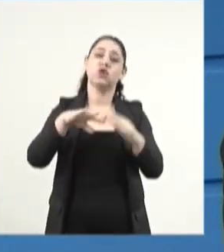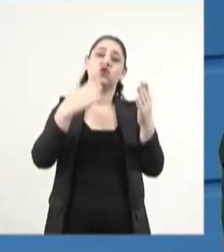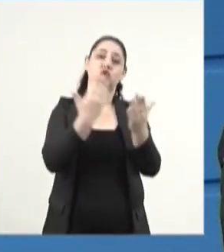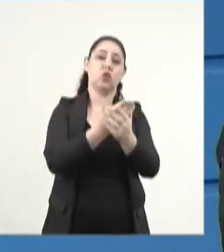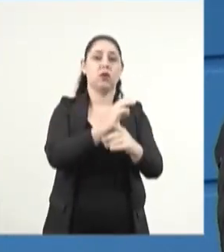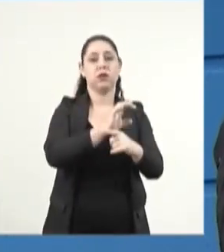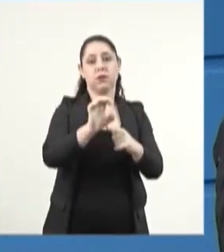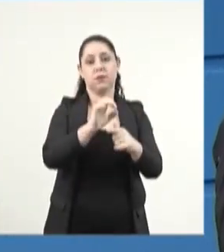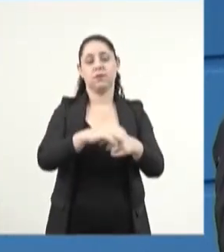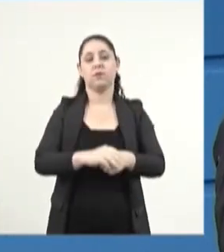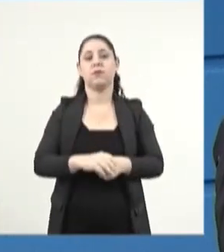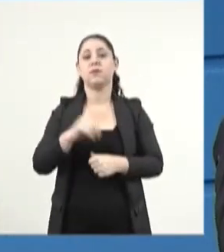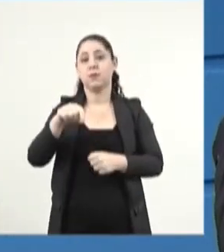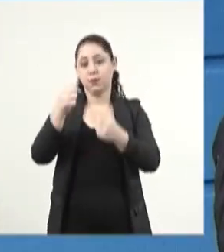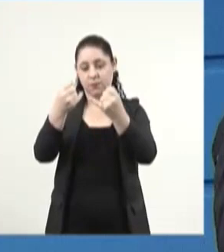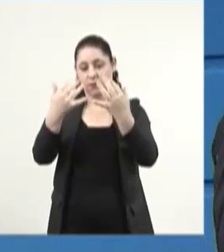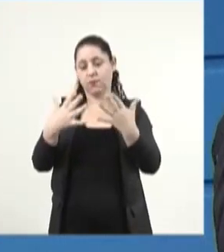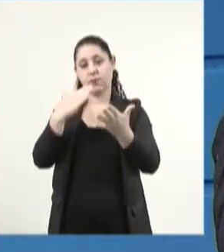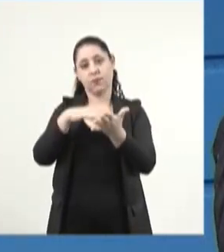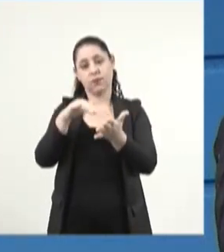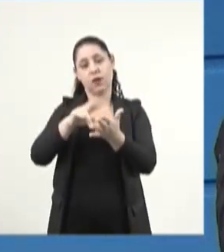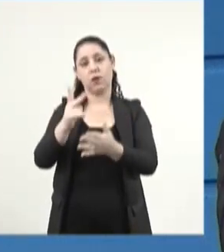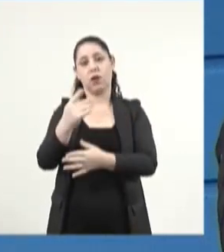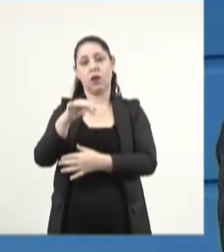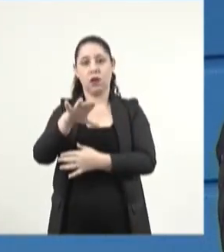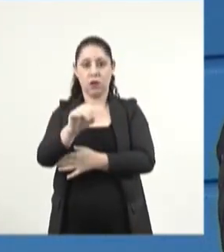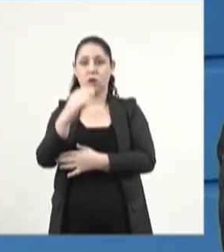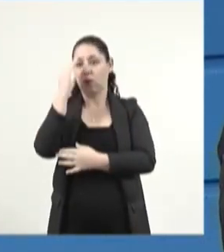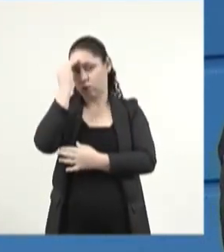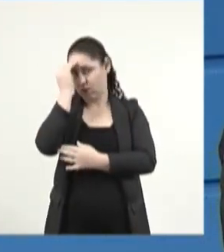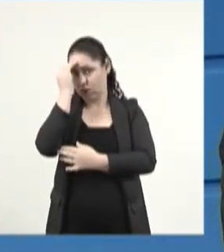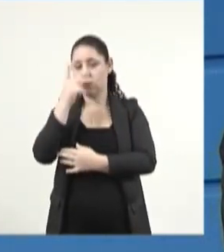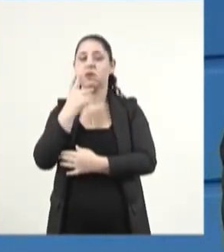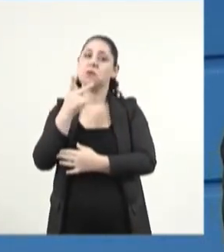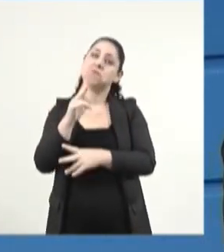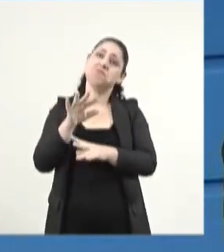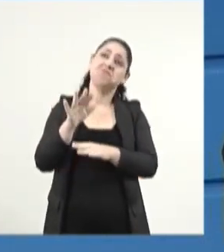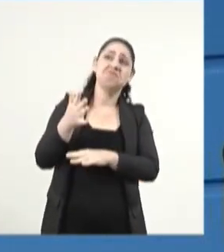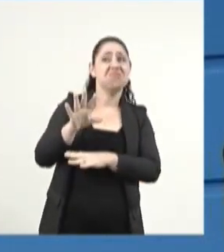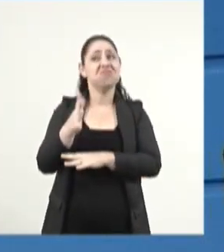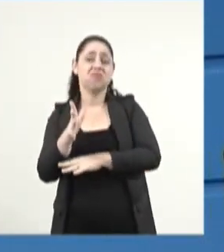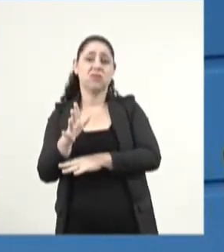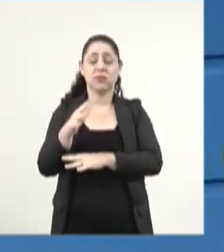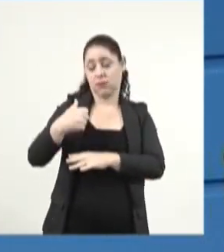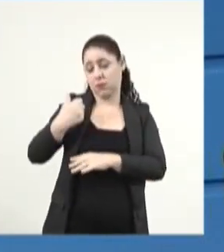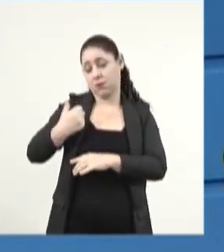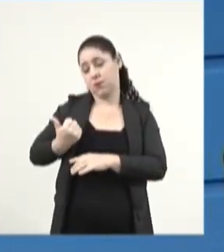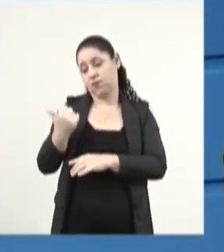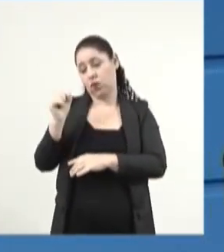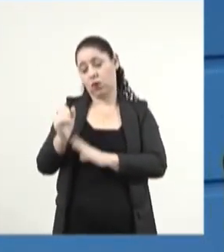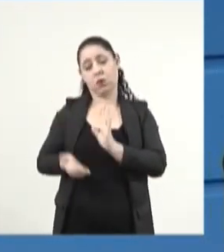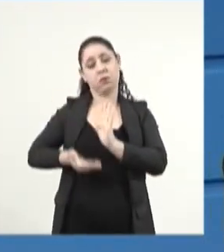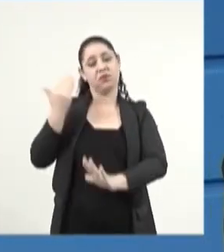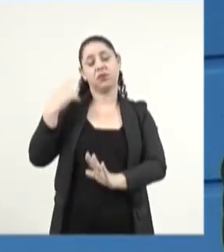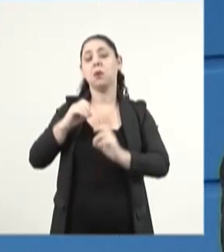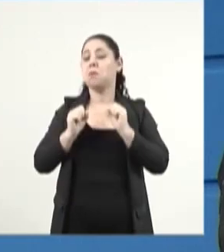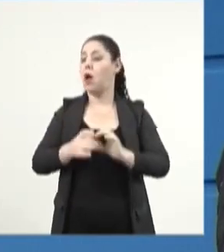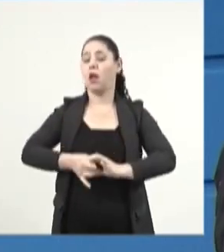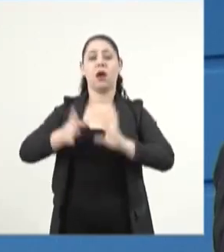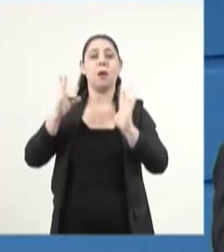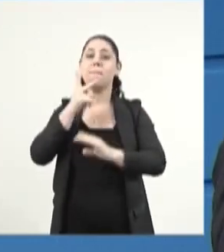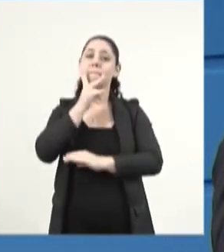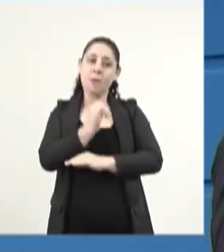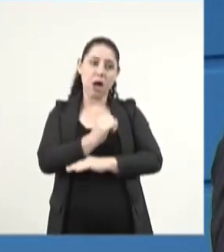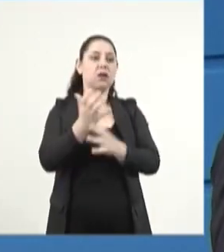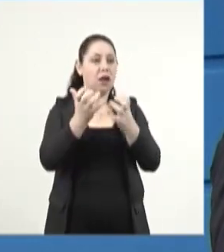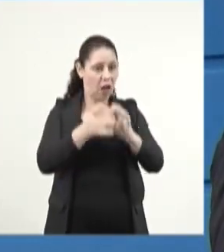escolas estaduais. Foi isso a explicação do secretário Hélio. Eu entendo que ficou razoável, porque é maior de 18 anos, já é maior de idade, e o pai que